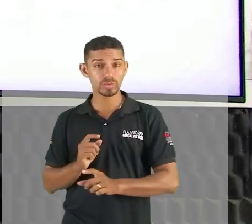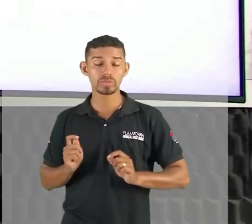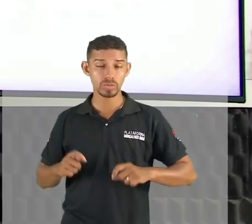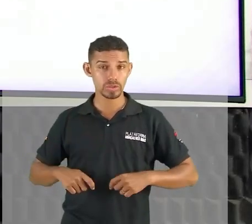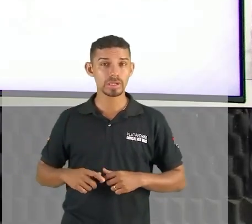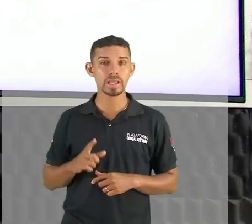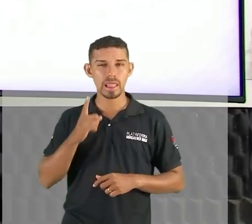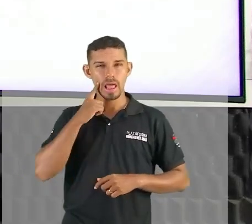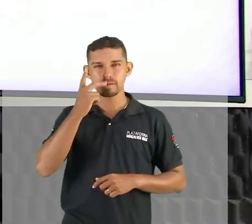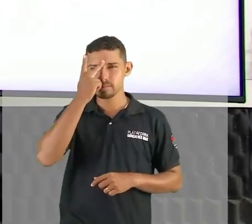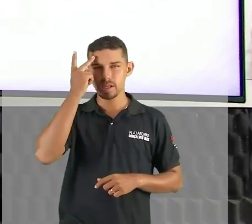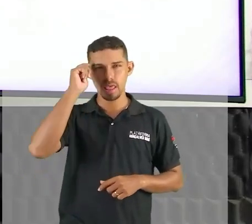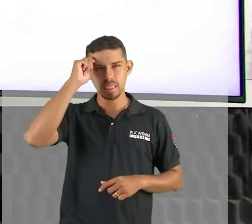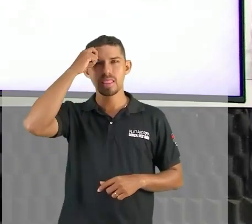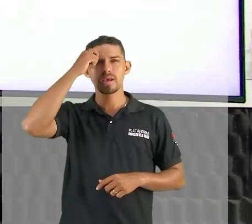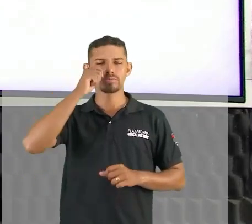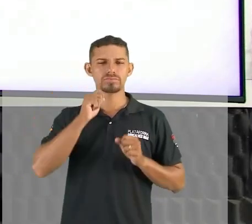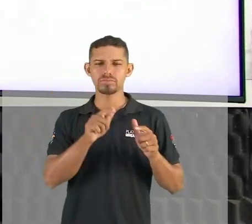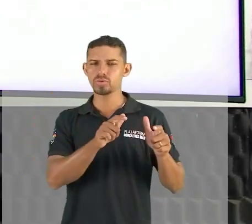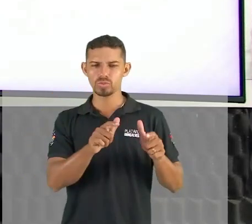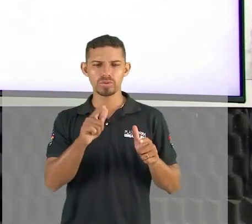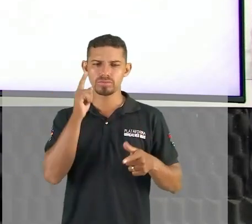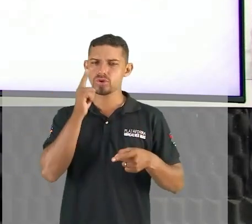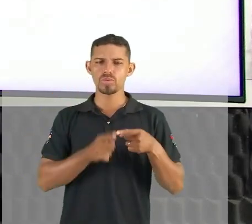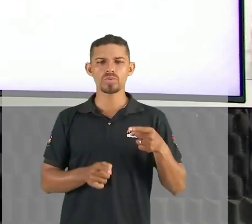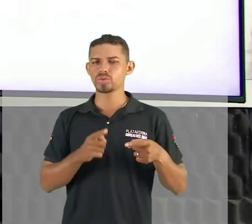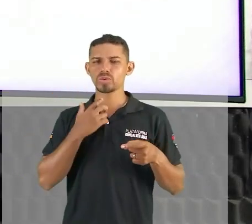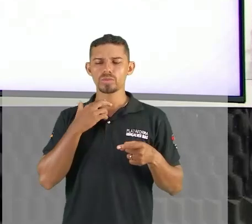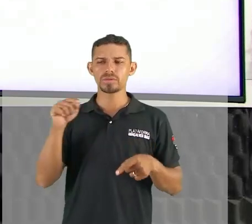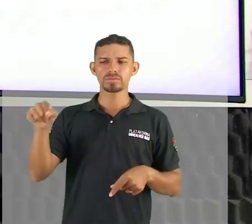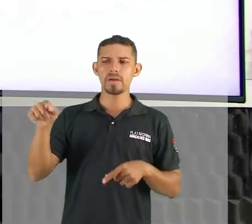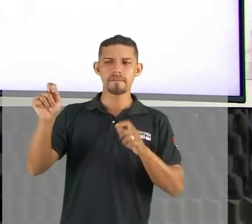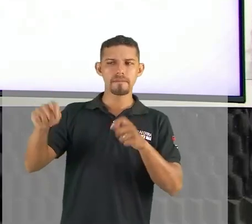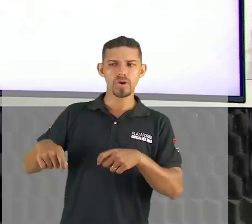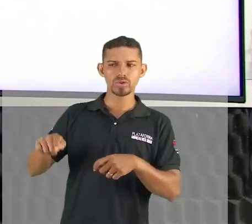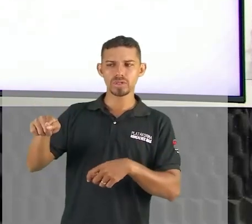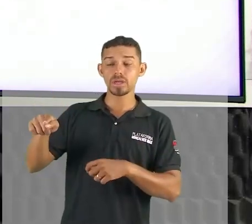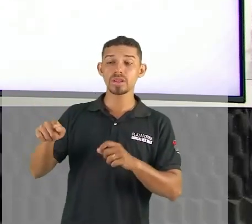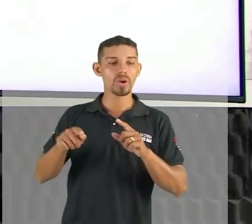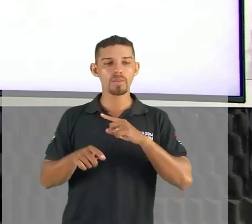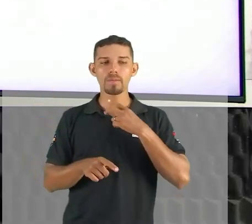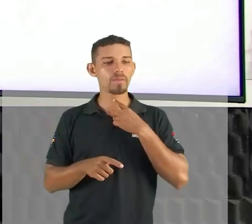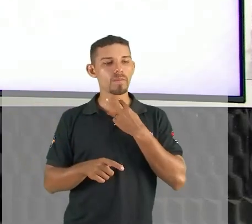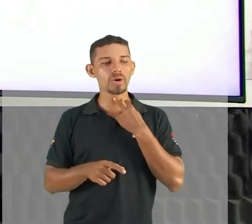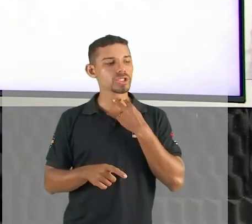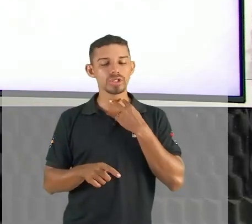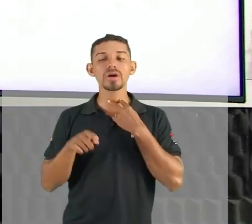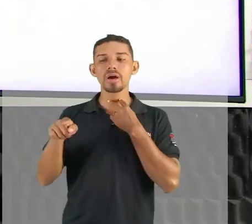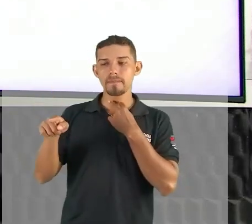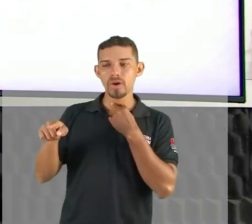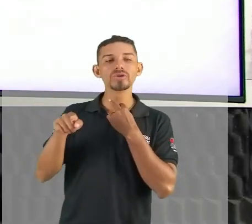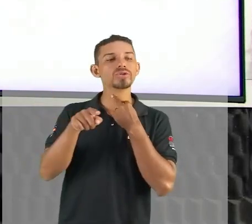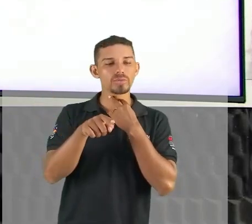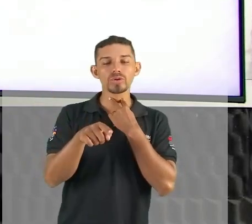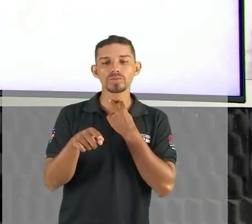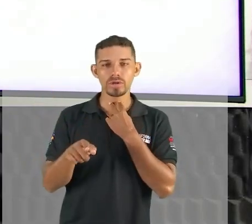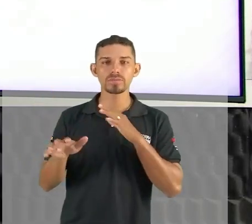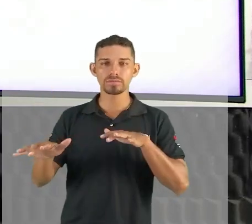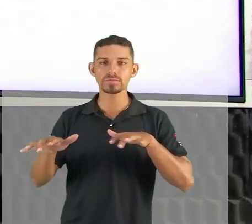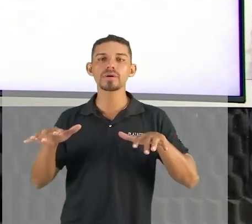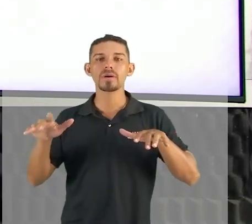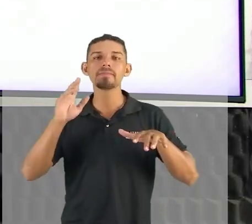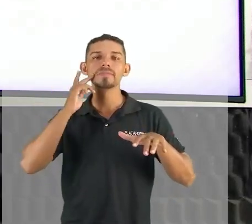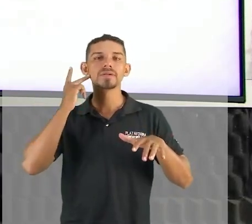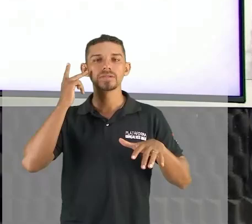pudessem estar em qualquer lugar do território. Existia um território, uma parte, um lugar em que eles não